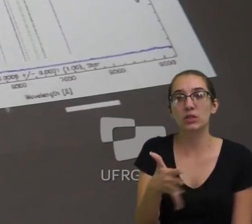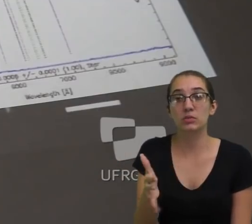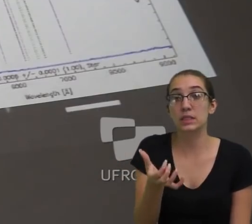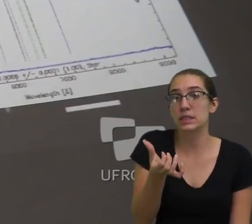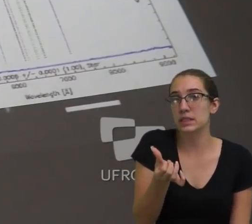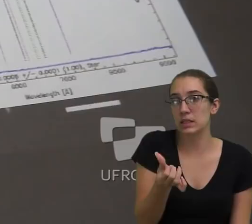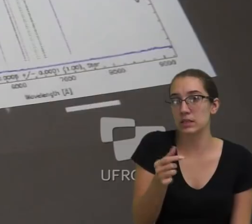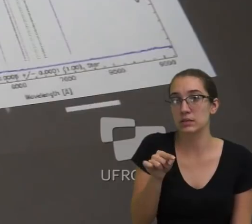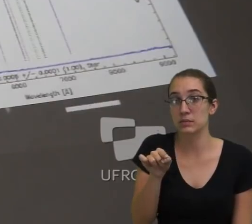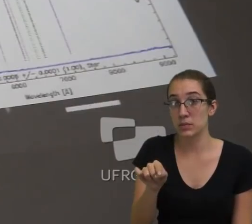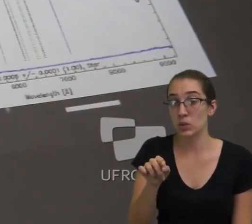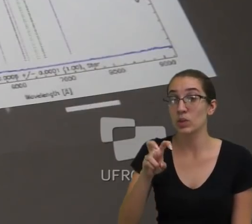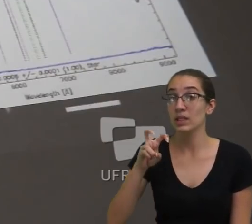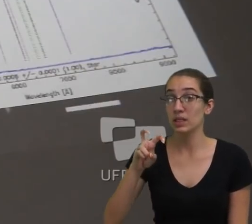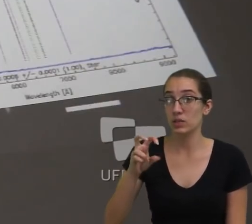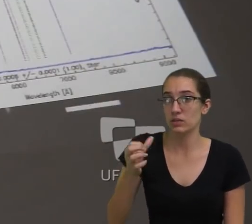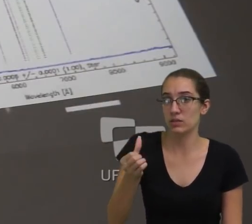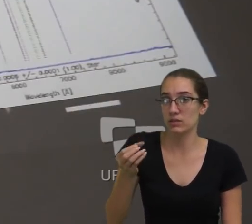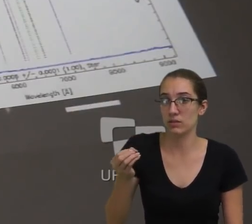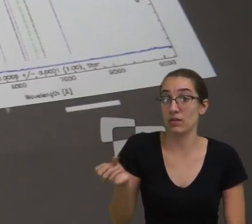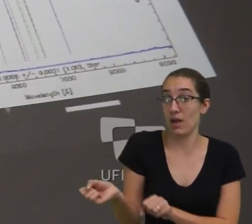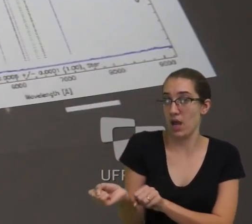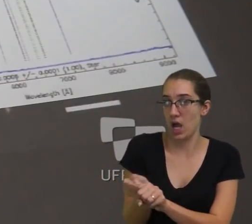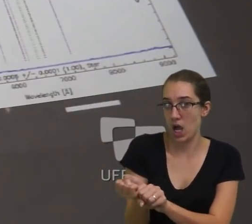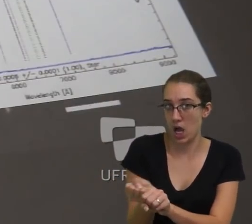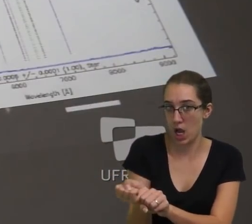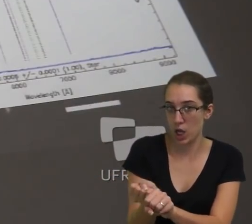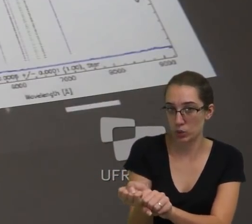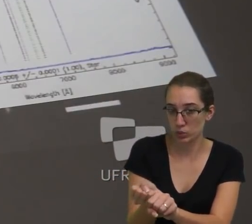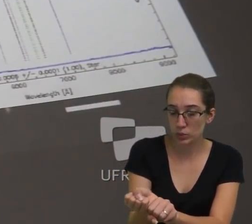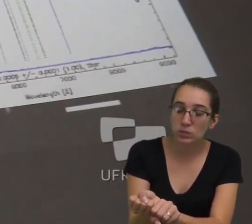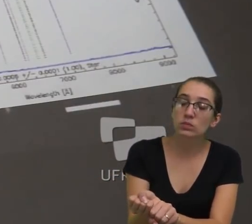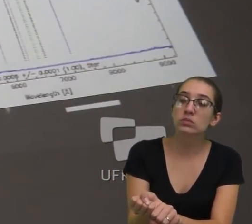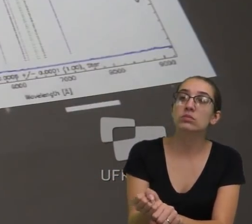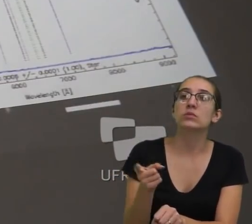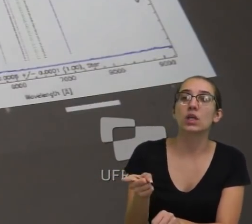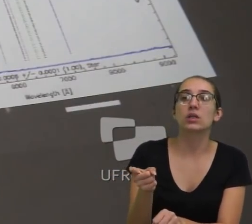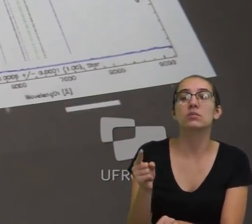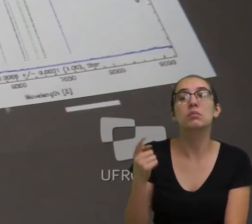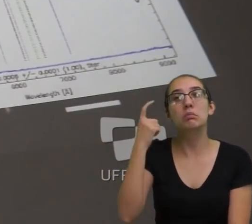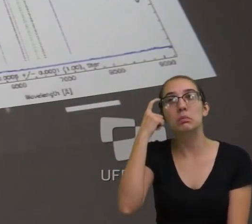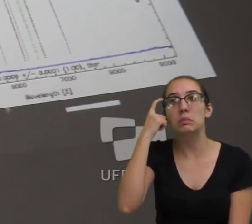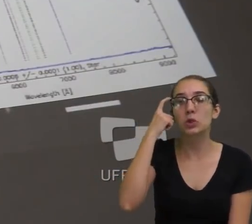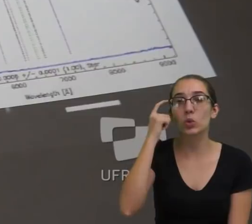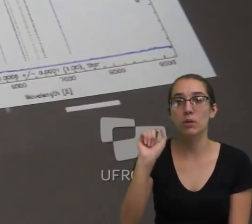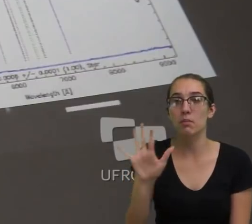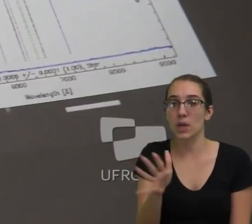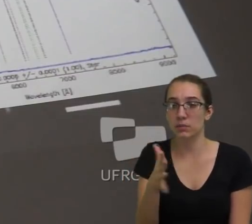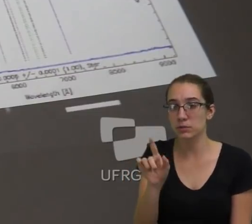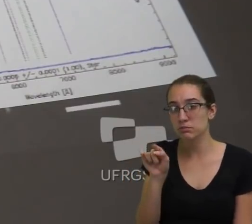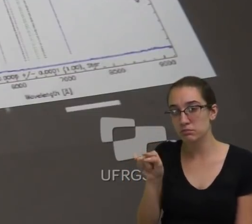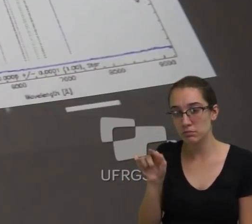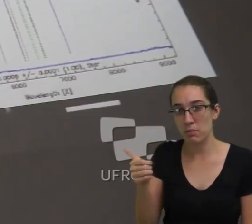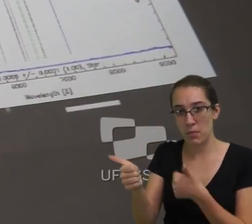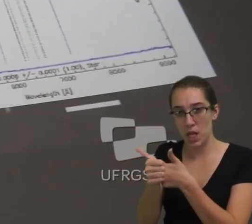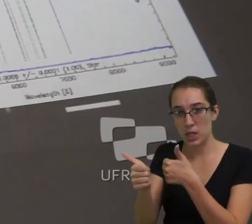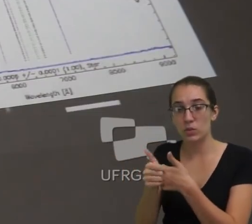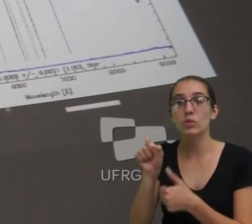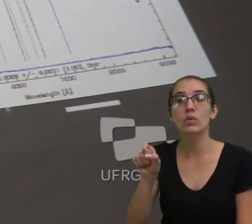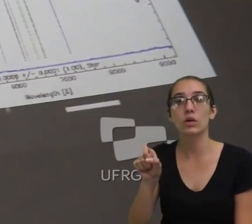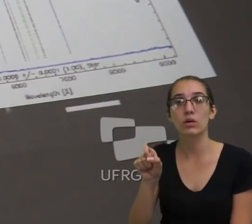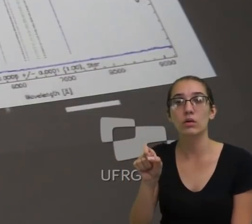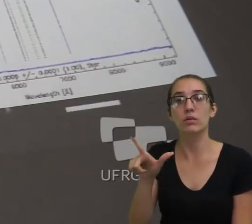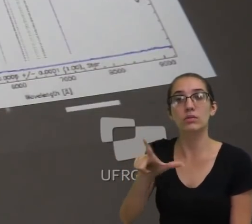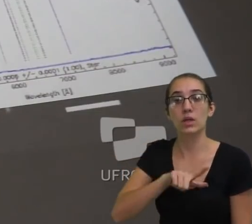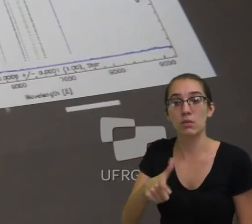eu esperava que mais ou menos por aqui assim, eu tivesse um aumento no fluxo, tivesse